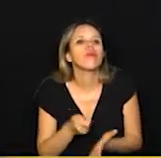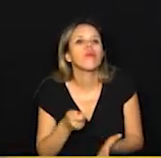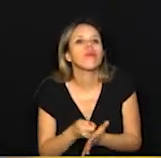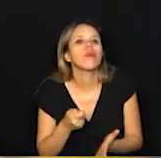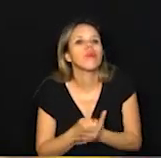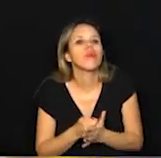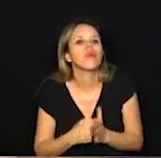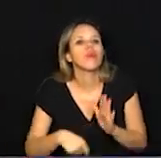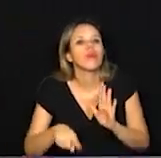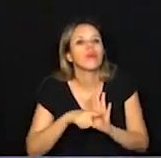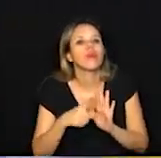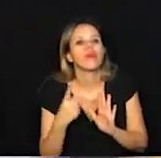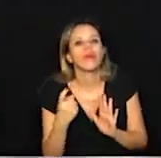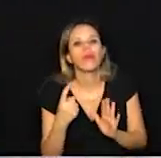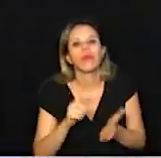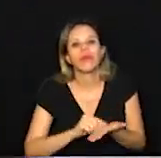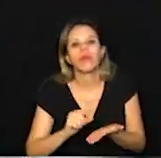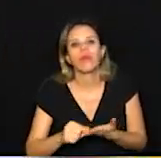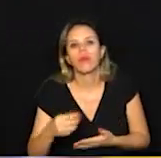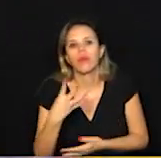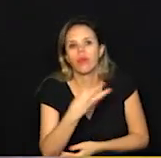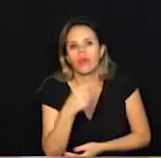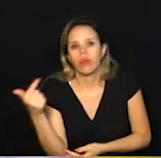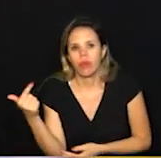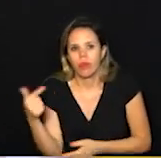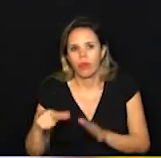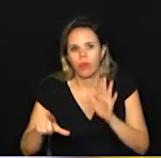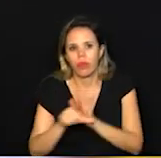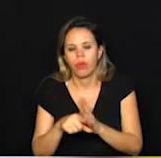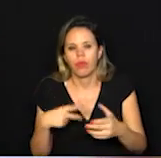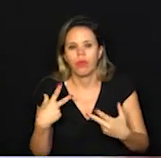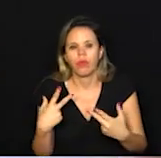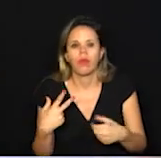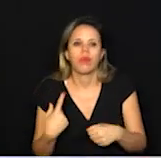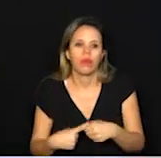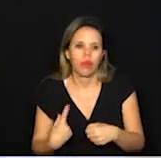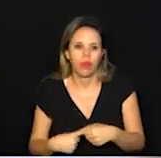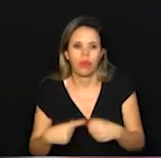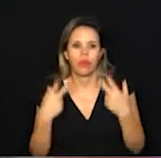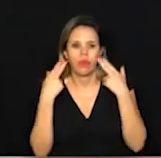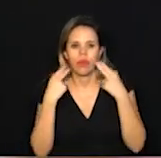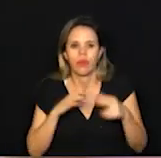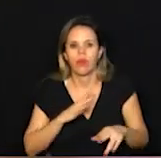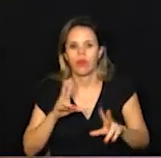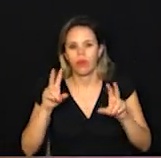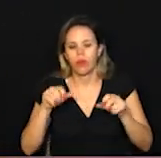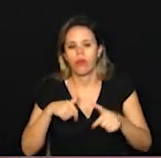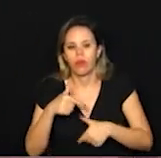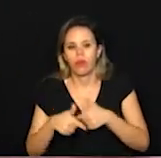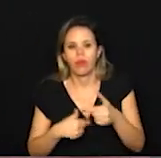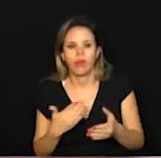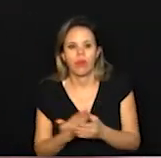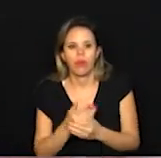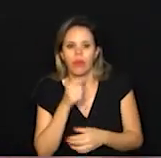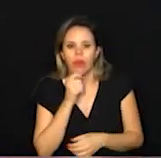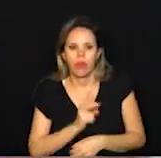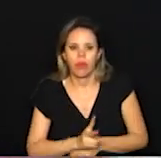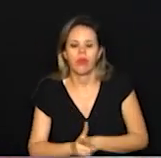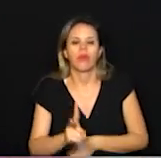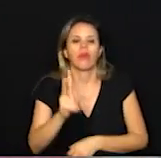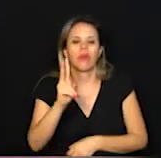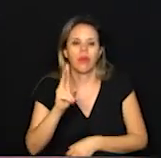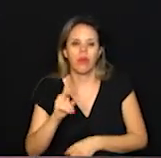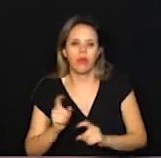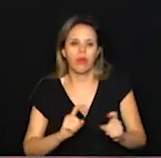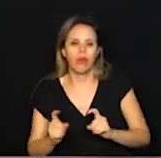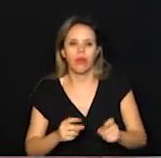pelo parágrafo único do artigo 42 da Lei Orgânica do Município, esse tipo de processo deve permanecer em pauta